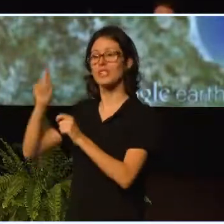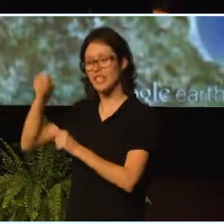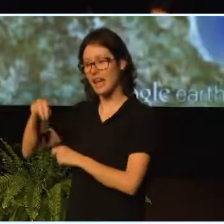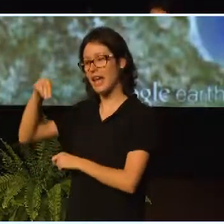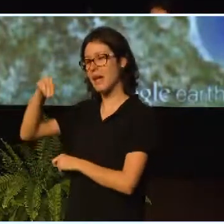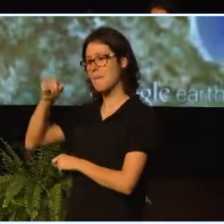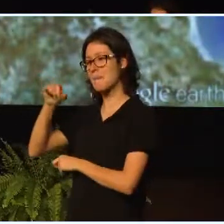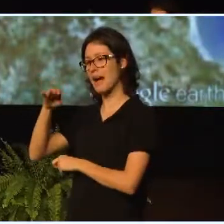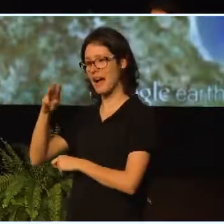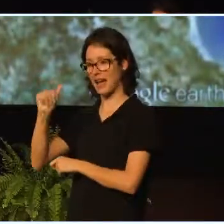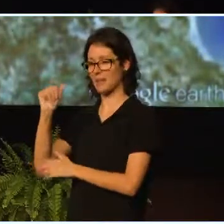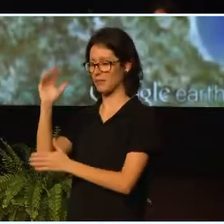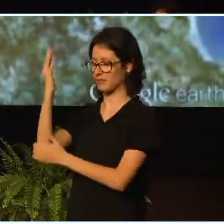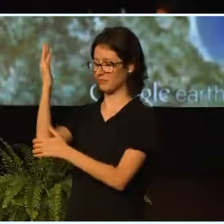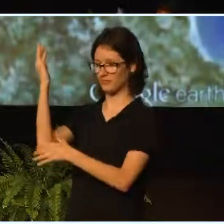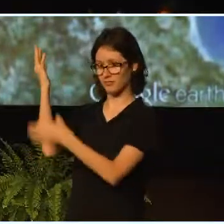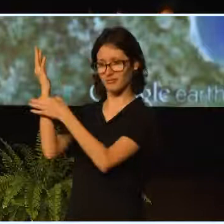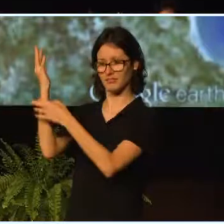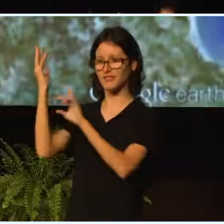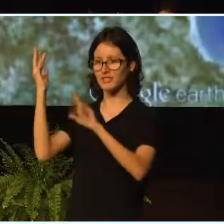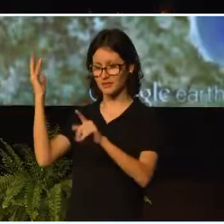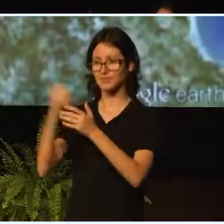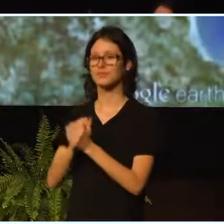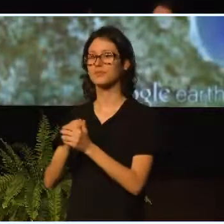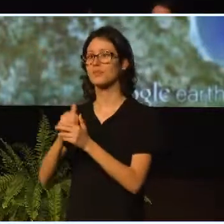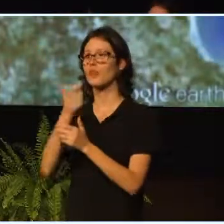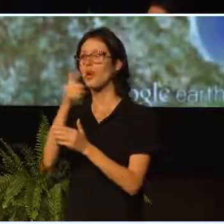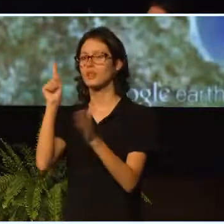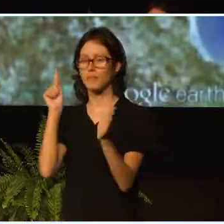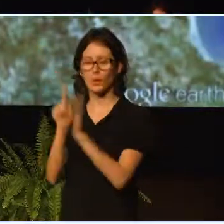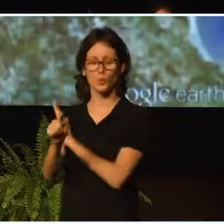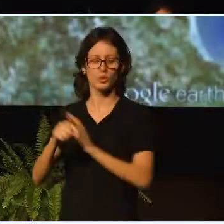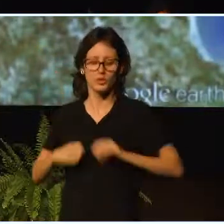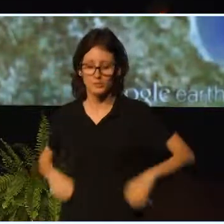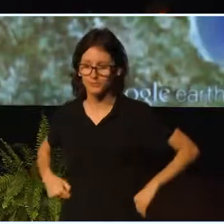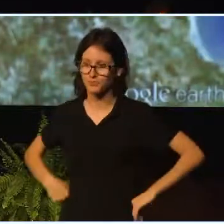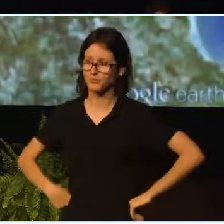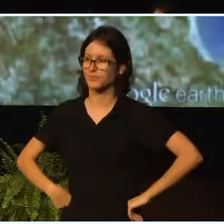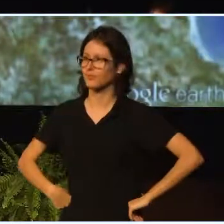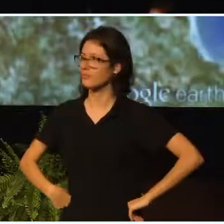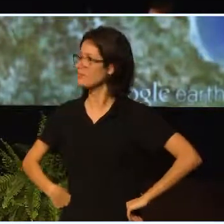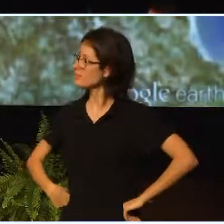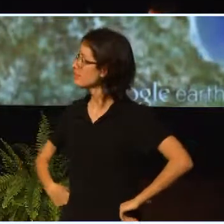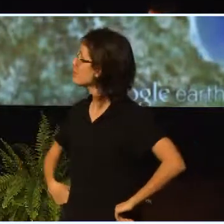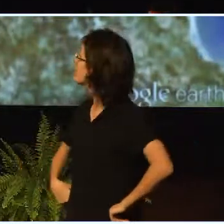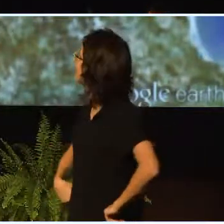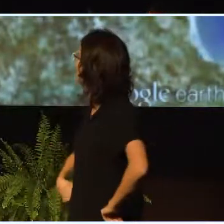Macaíba. Próxima pergunta para os macaibenses.